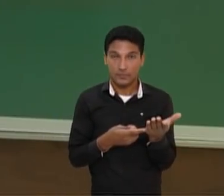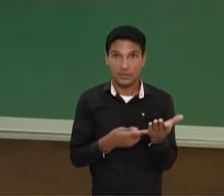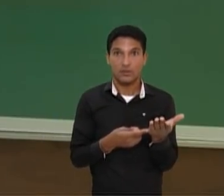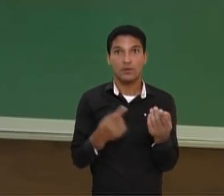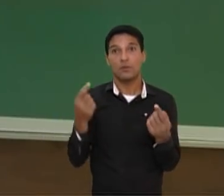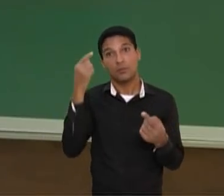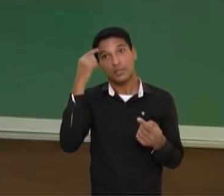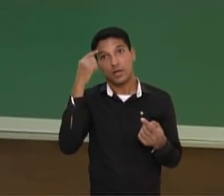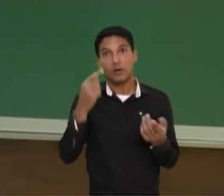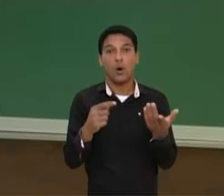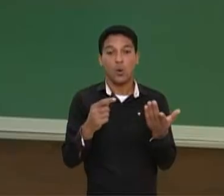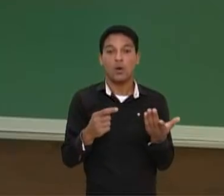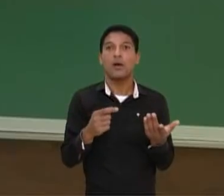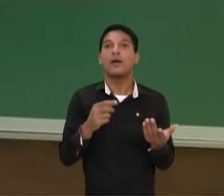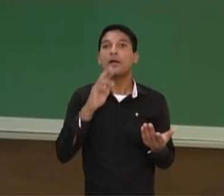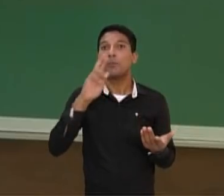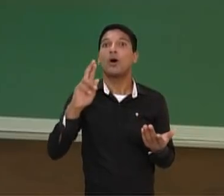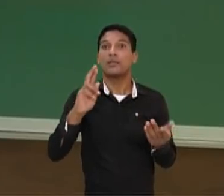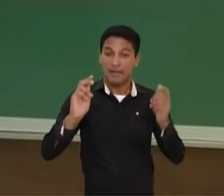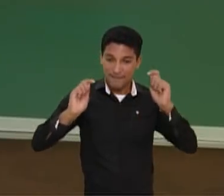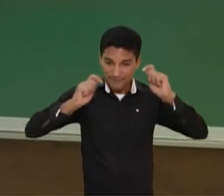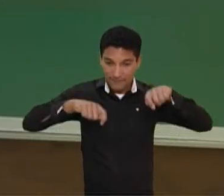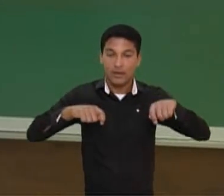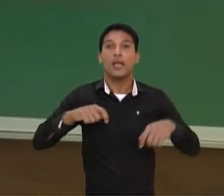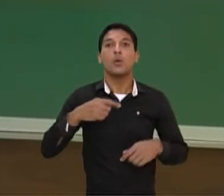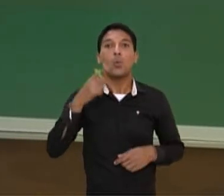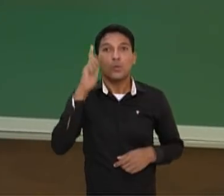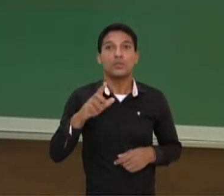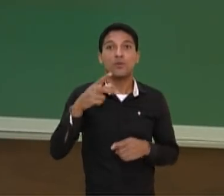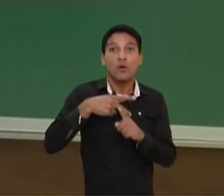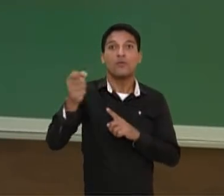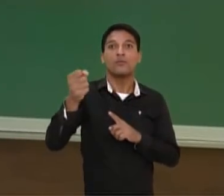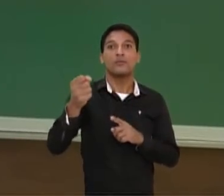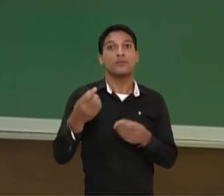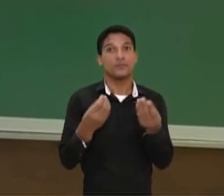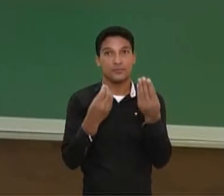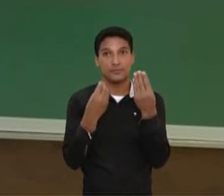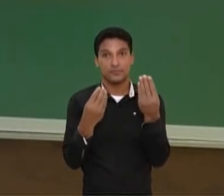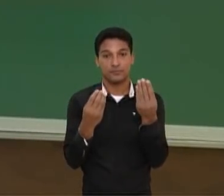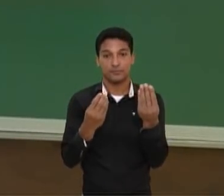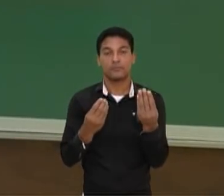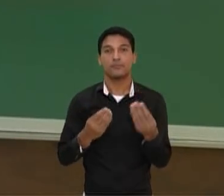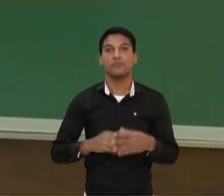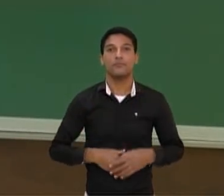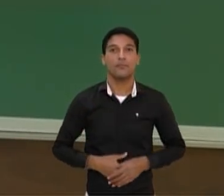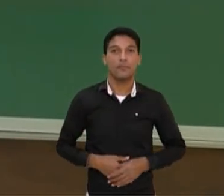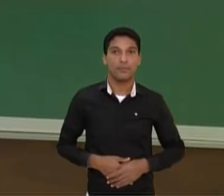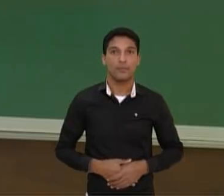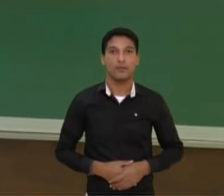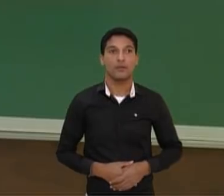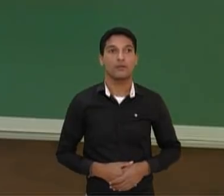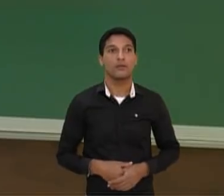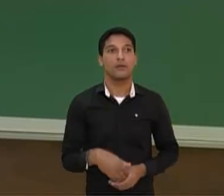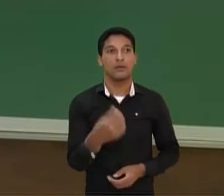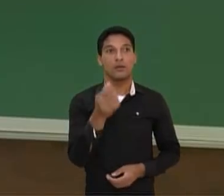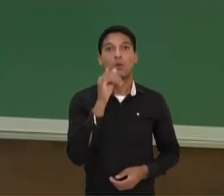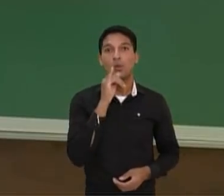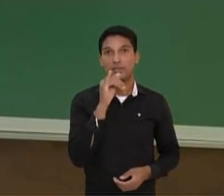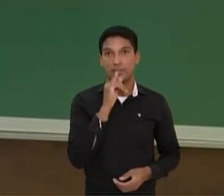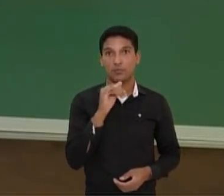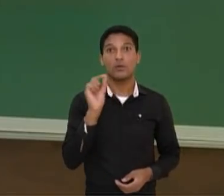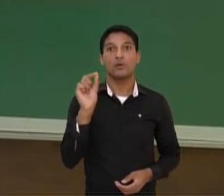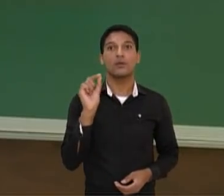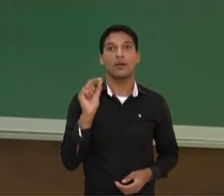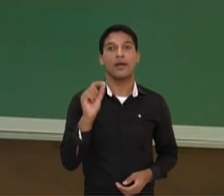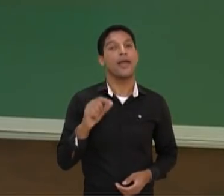pensar quais são os resultados favoráveis, como que eu faço para ganhar isso aí. Bom, no caso do exemplo, nós temos que o resultado favorável é